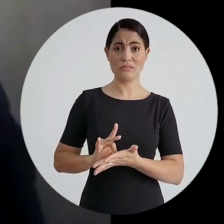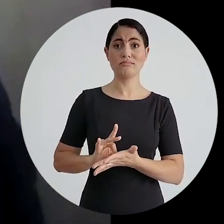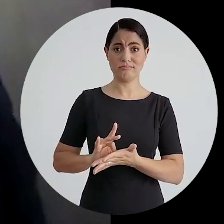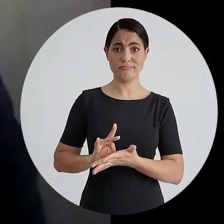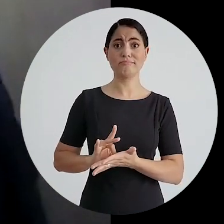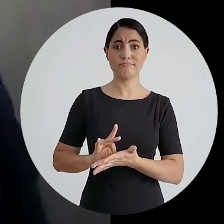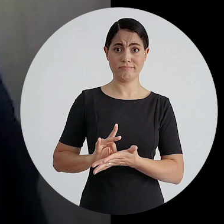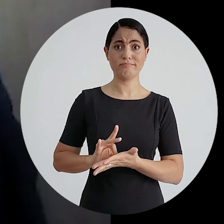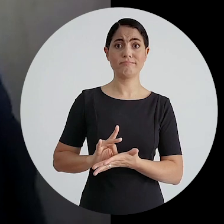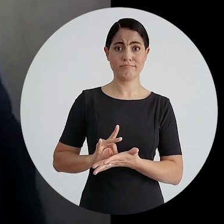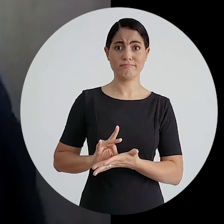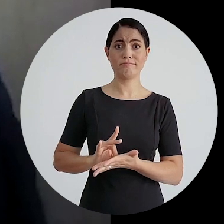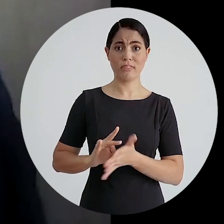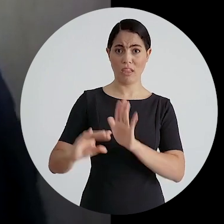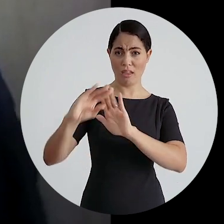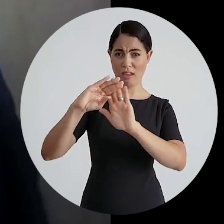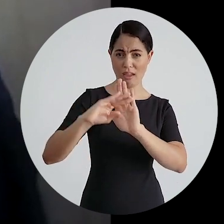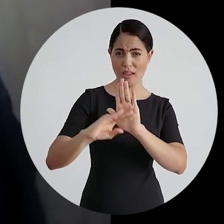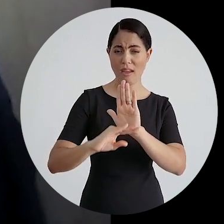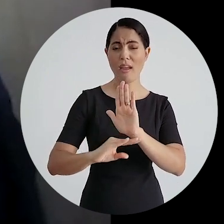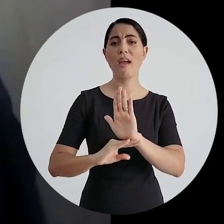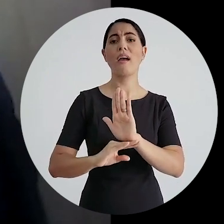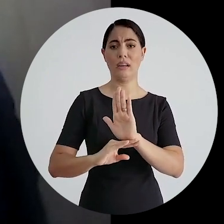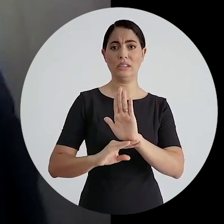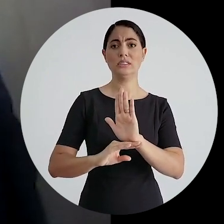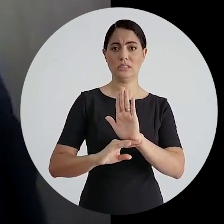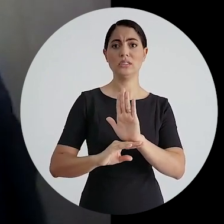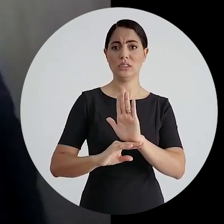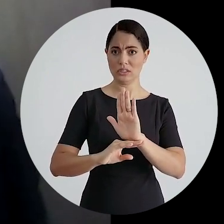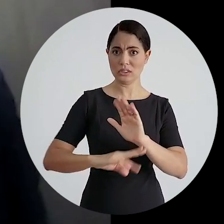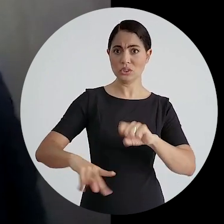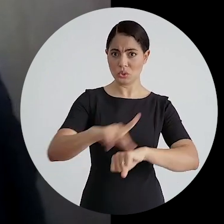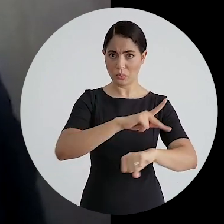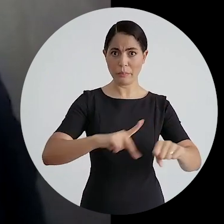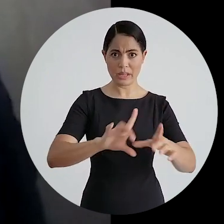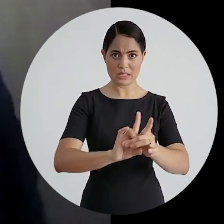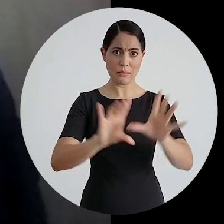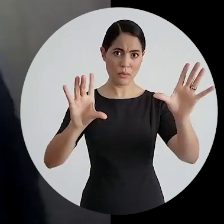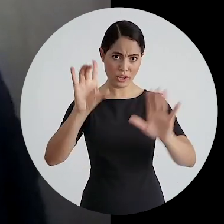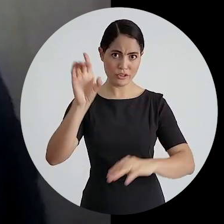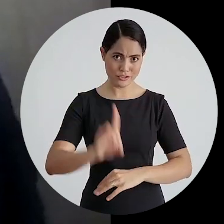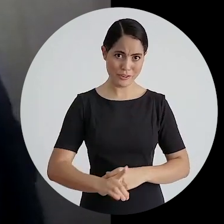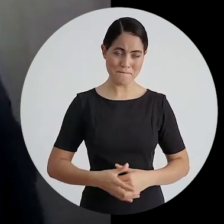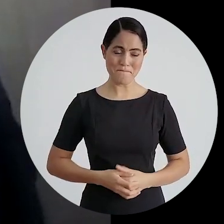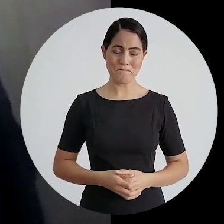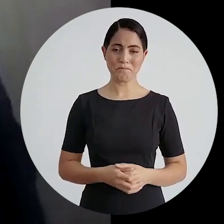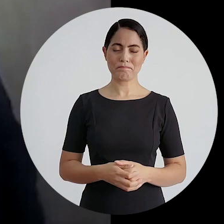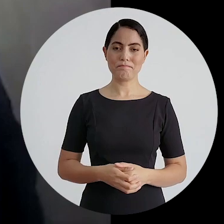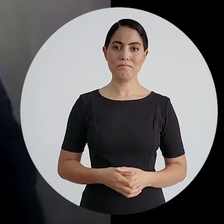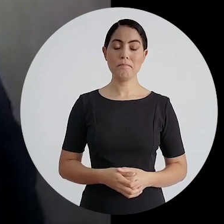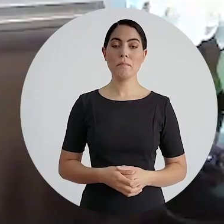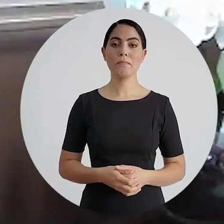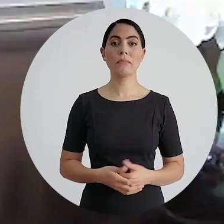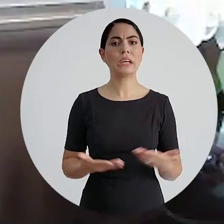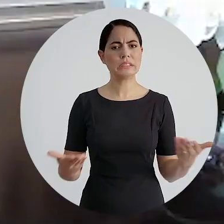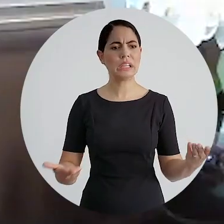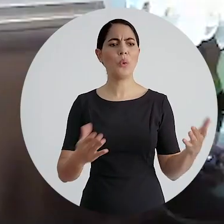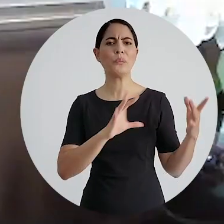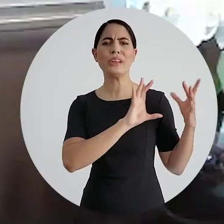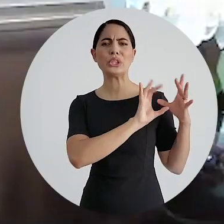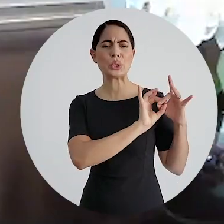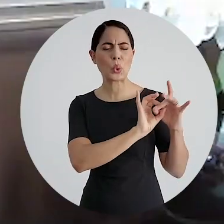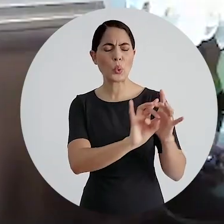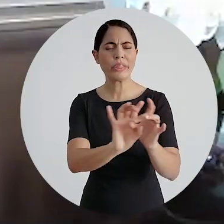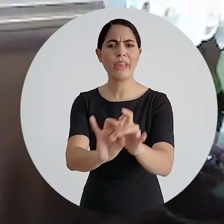polícia que se paute pelas regras próprias de um Estado democrático de direito. A gente